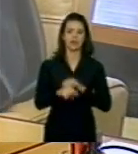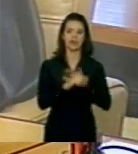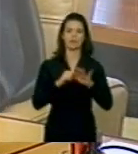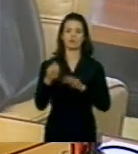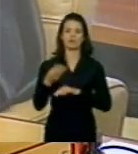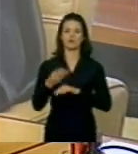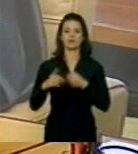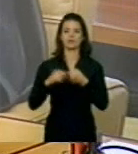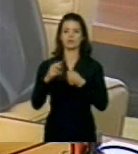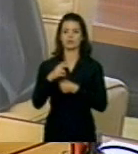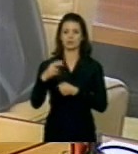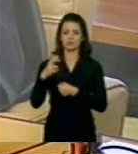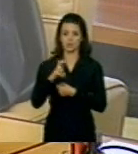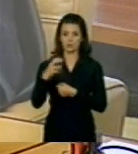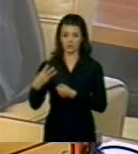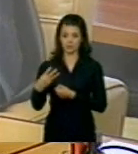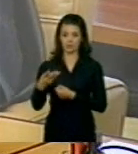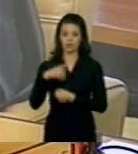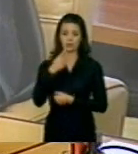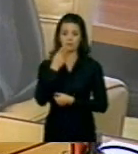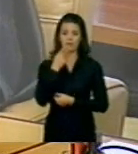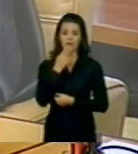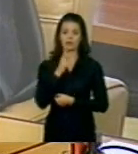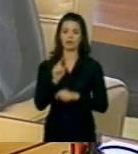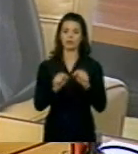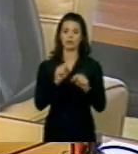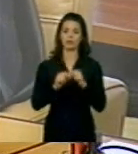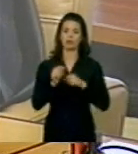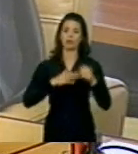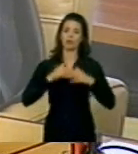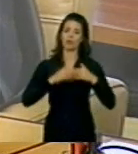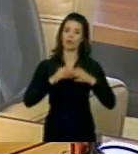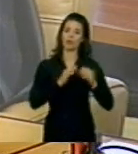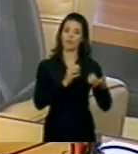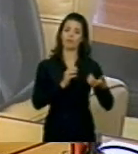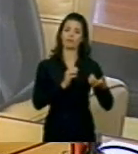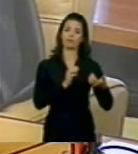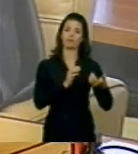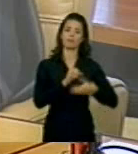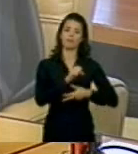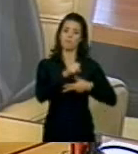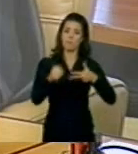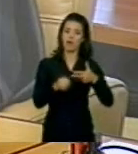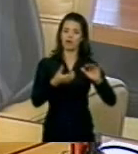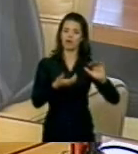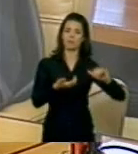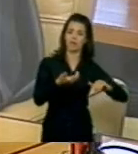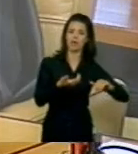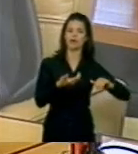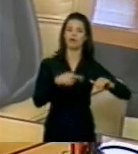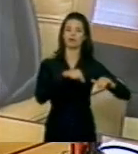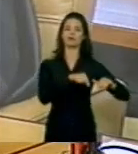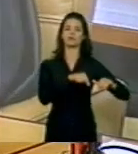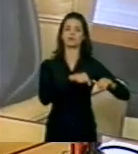3º do artigo 53, que, como sabemos, confere competência à casa respectiva para sustar o andamento de